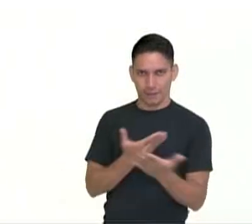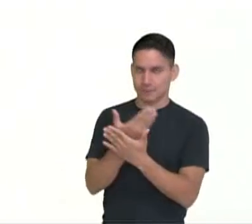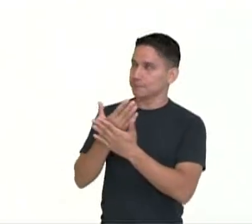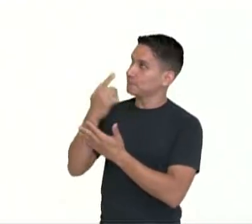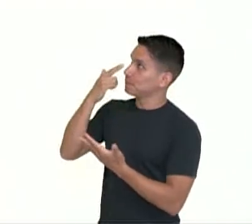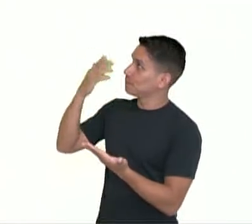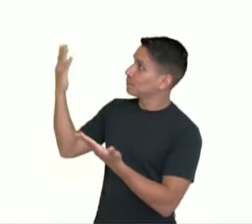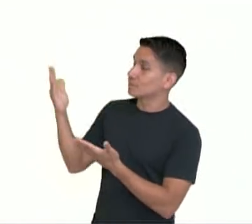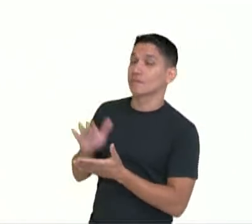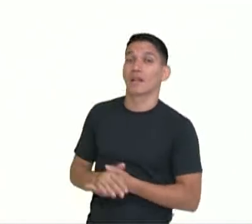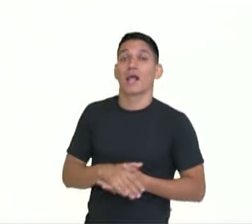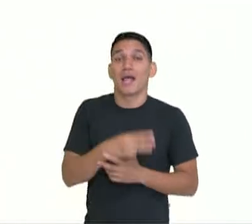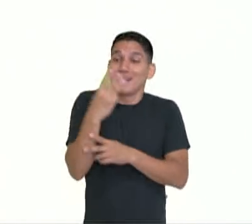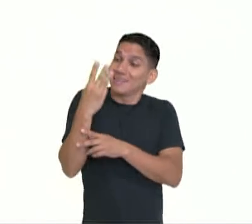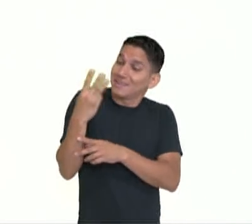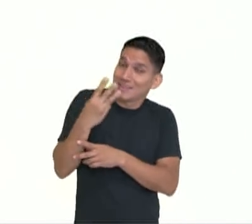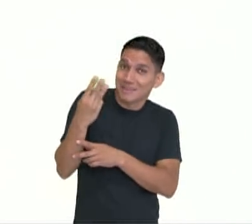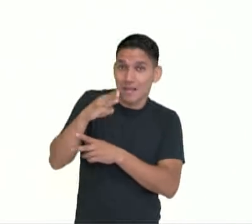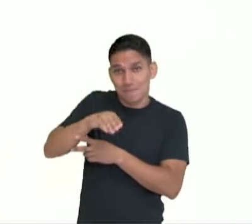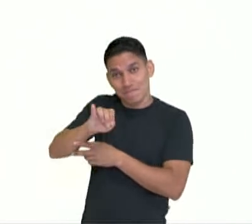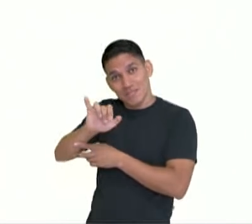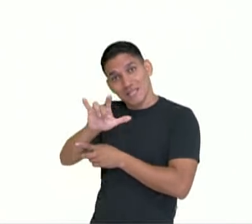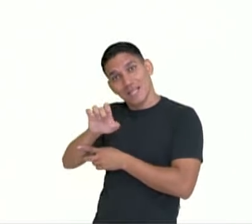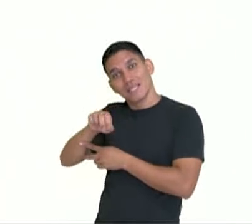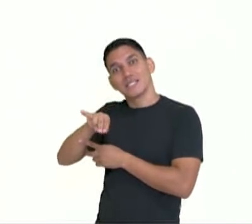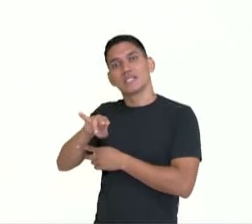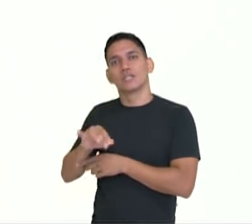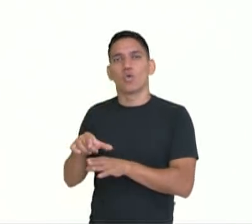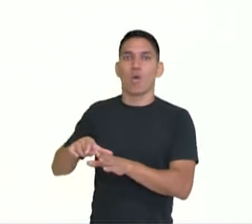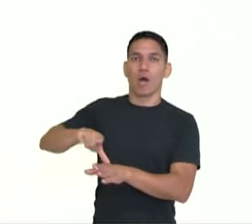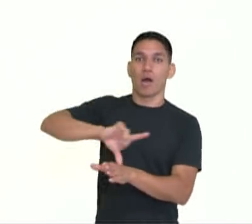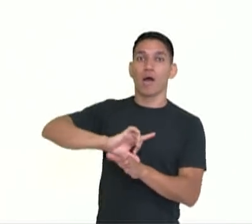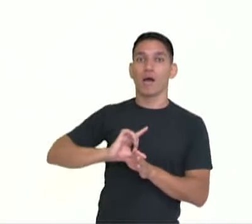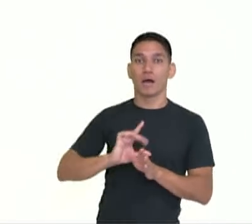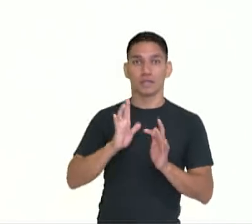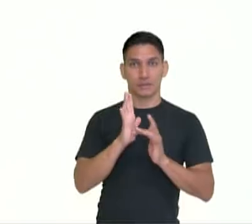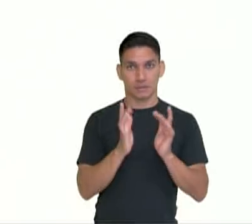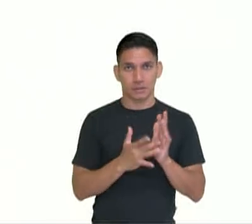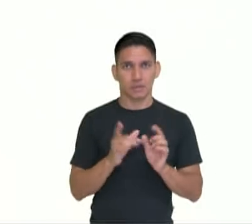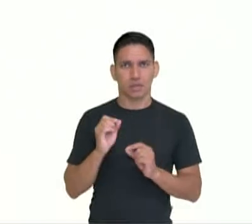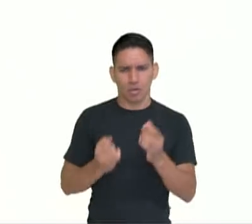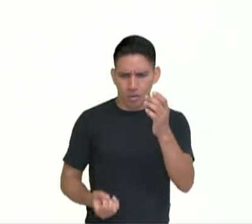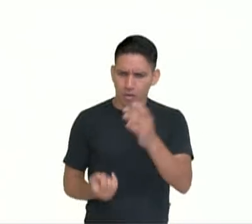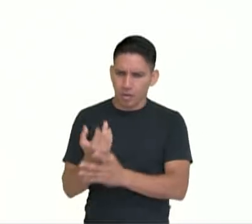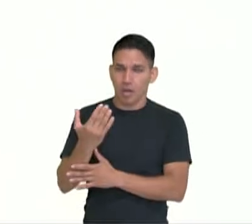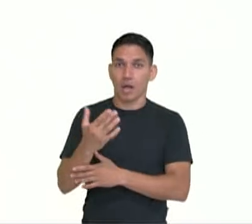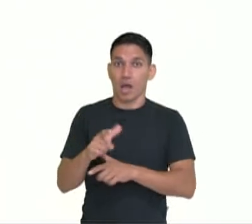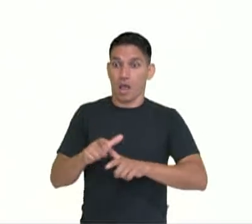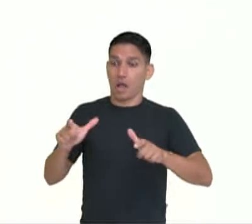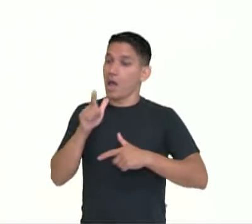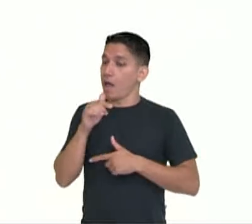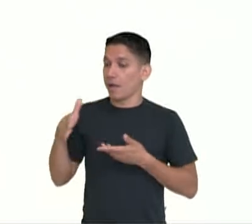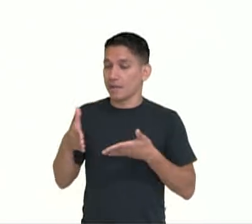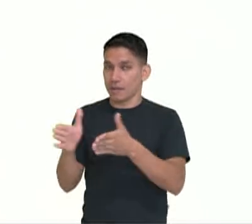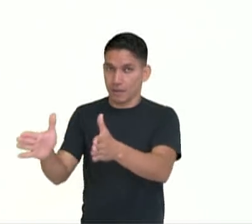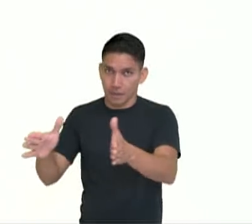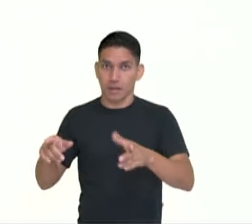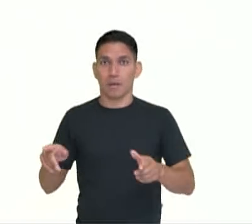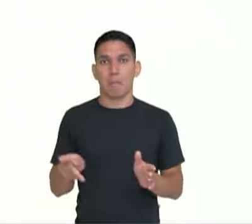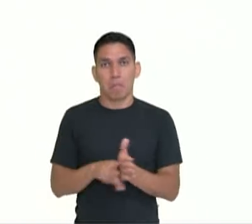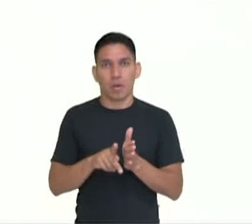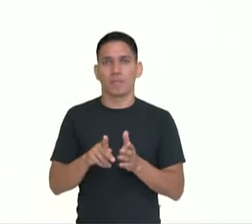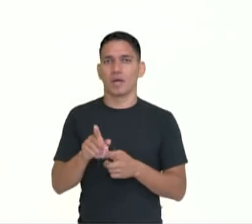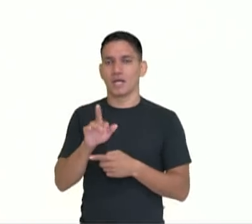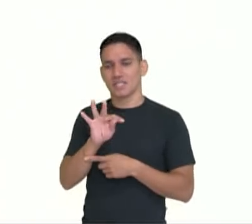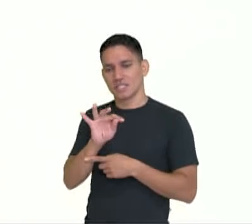A partir do 3º milênio antes de Cristo, desenvolveram-se no Vale dos grandes rios do Oriente Próximo, como o Tigre